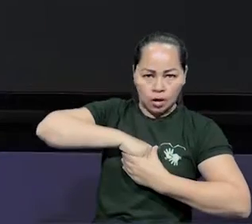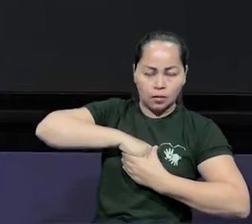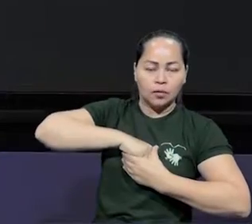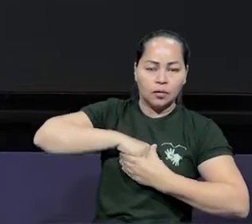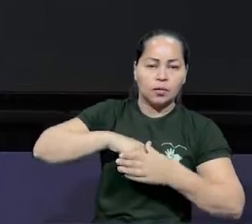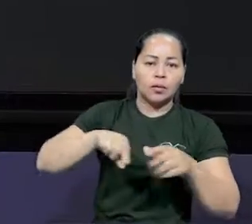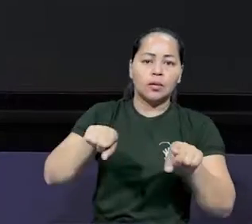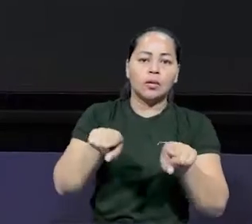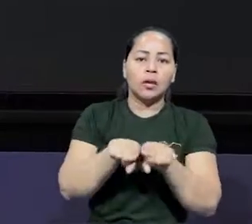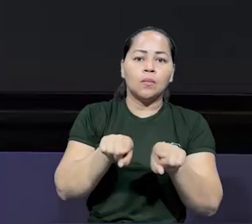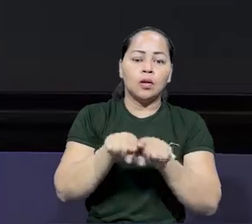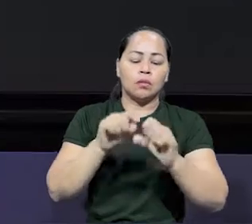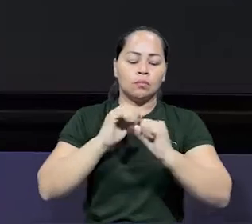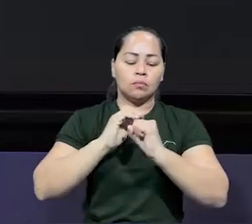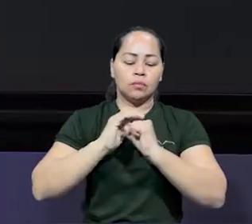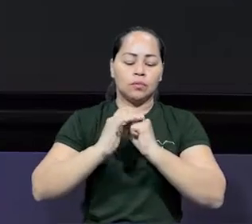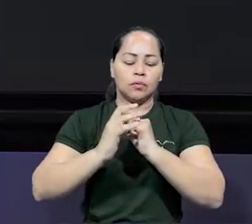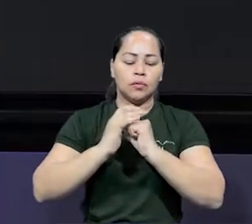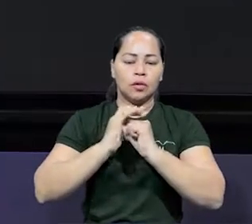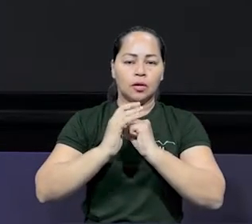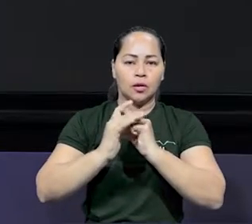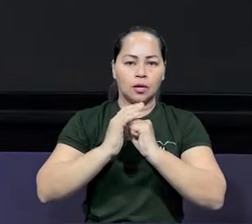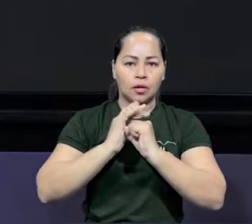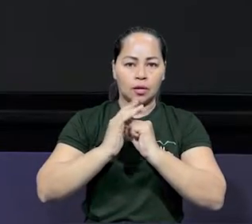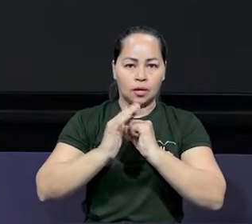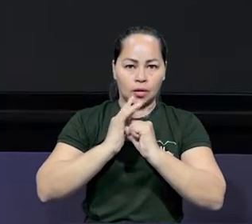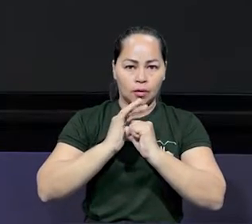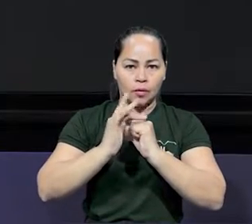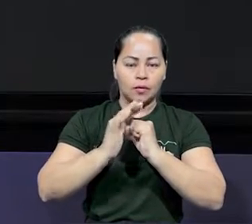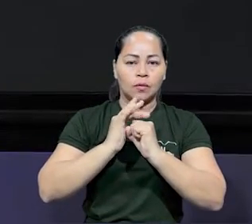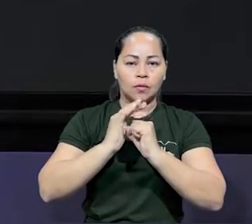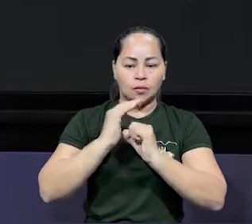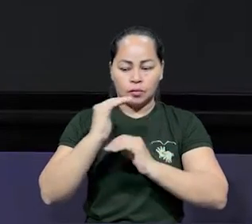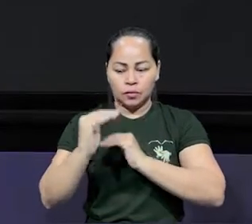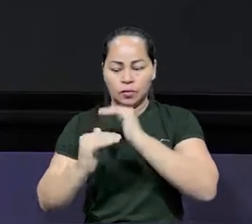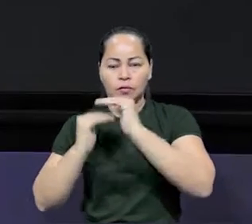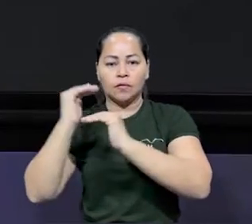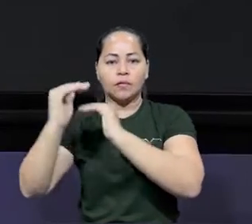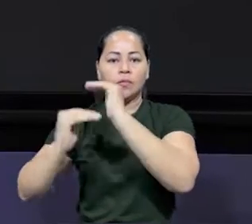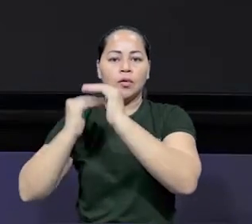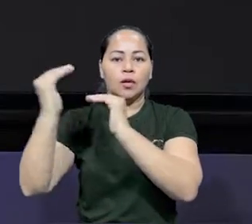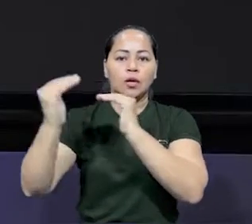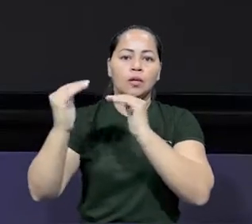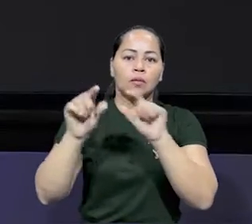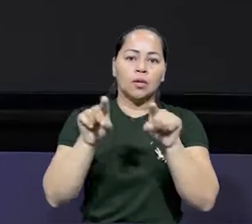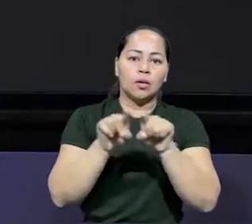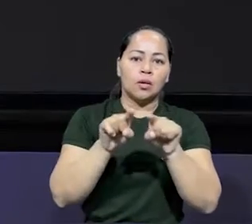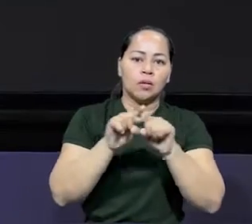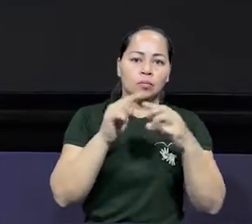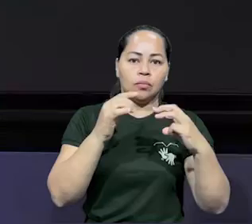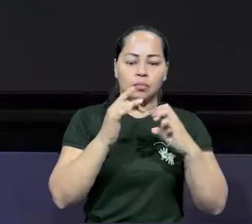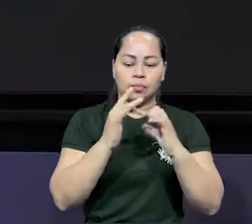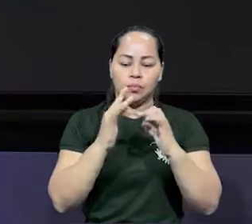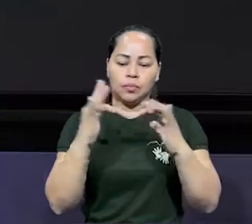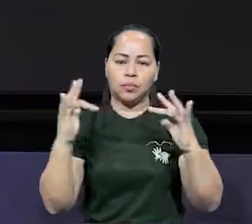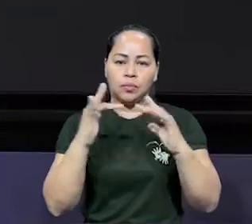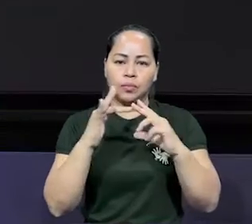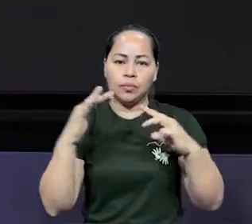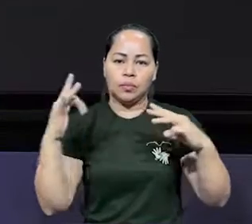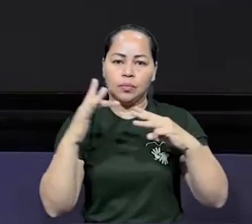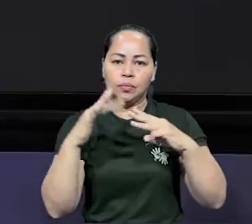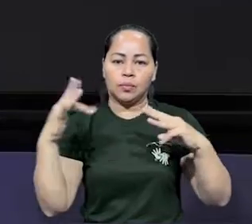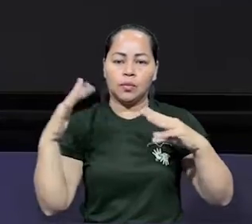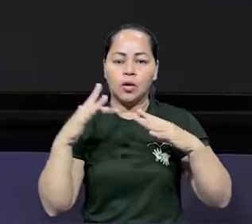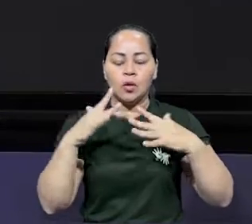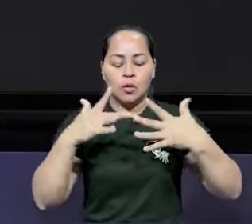dizer que o nosso cérebro, as funções e o sistema nervoso de uma maneira geral, também